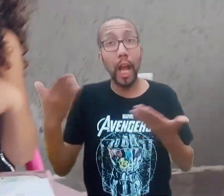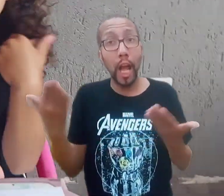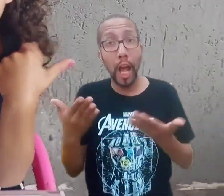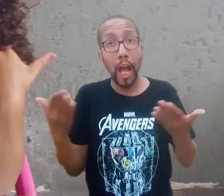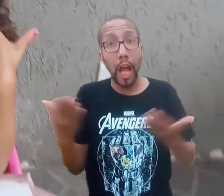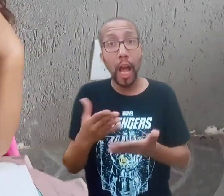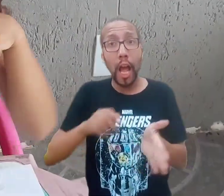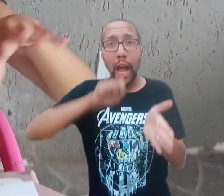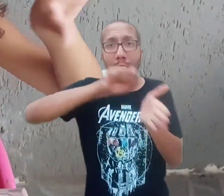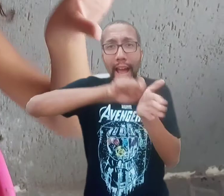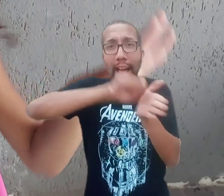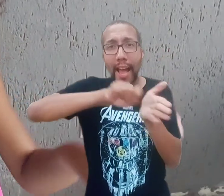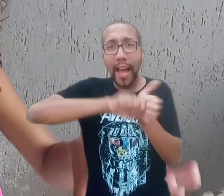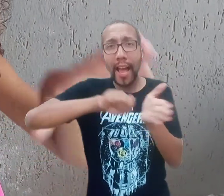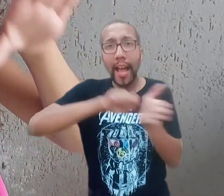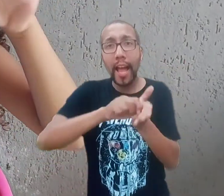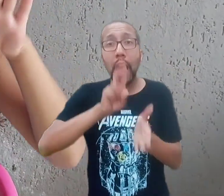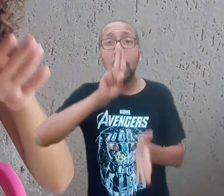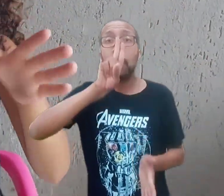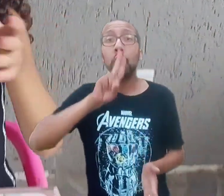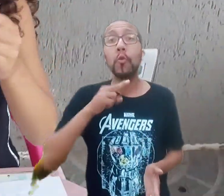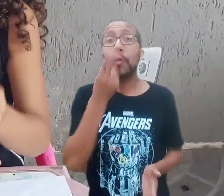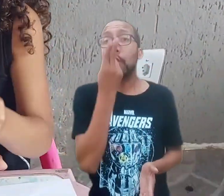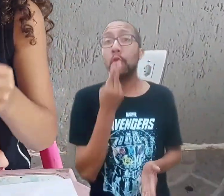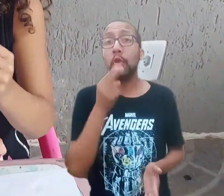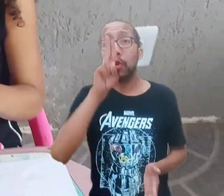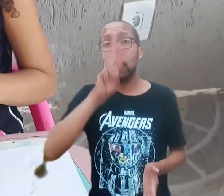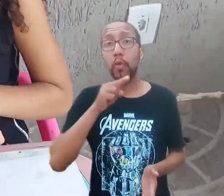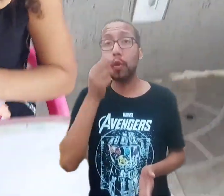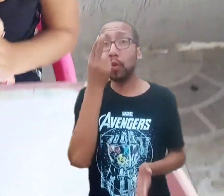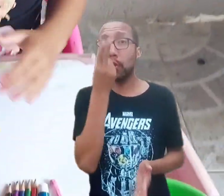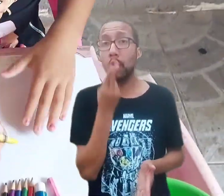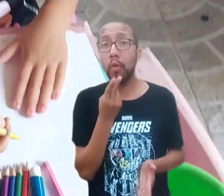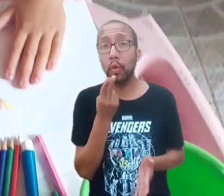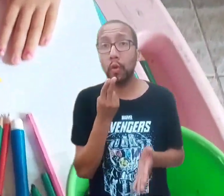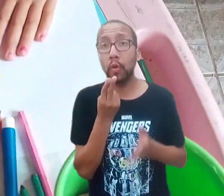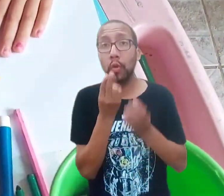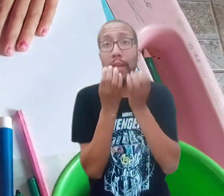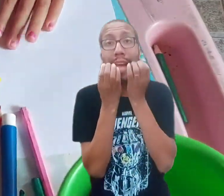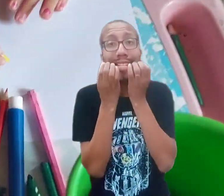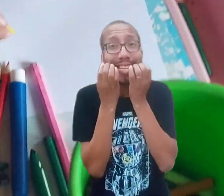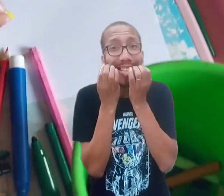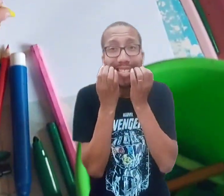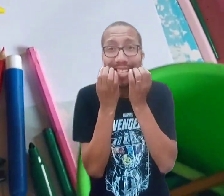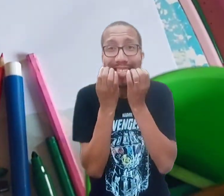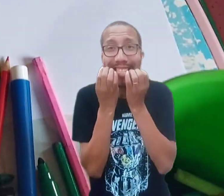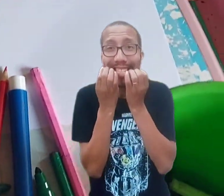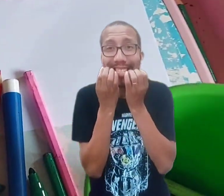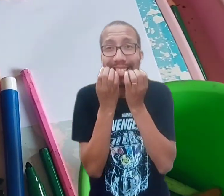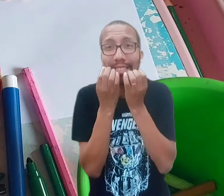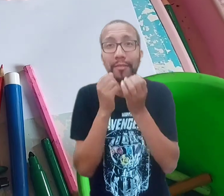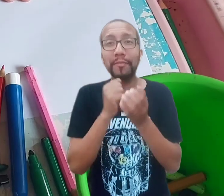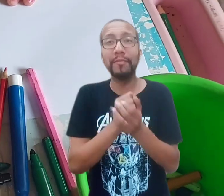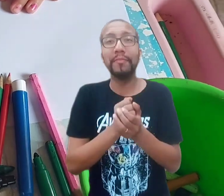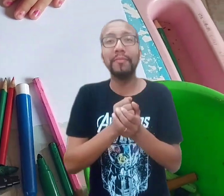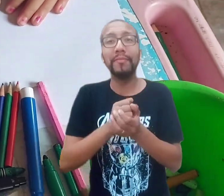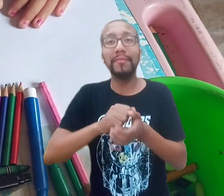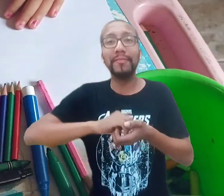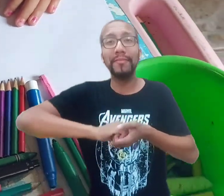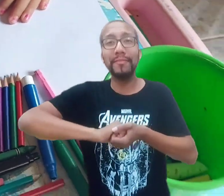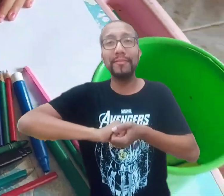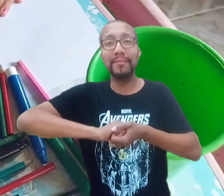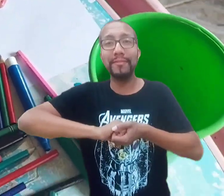desenhar um picolé que eu quero chupar de milho verde. Vamos lá que eu vou desenhar. Primeiro eu desenho um